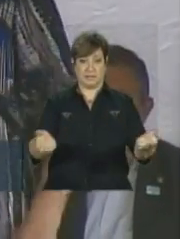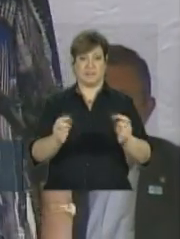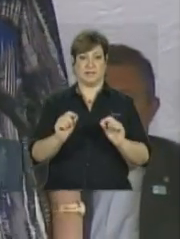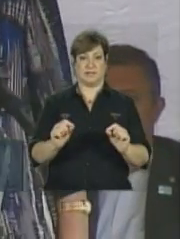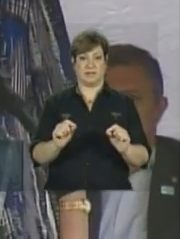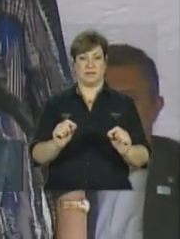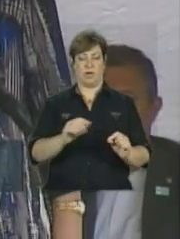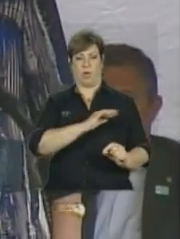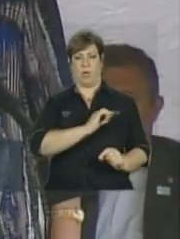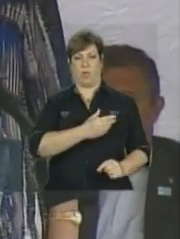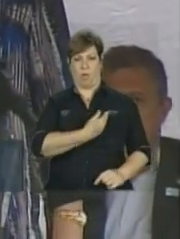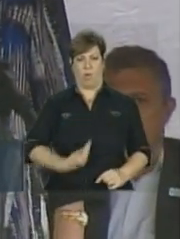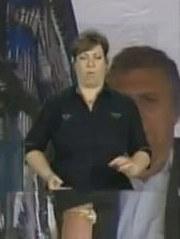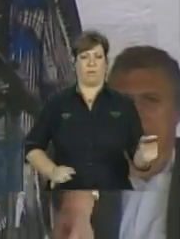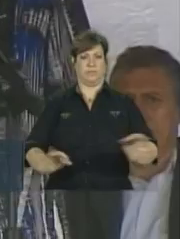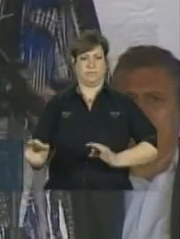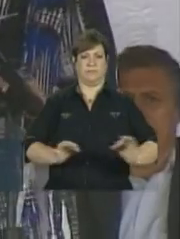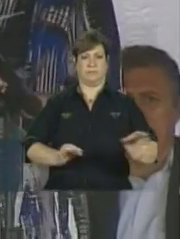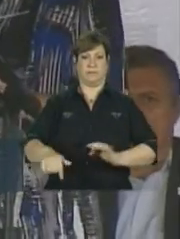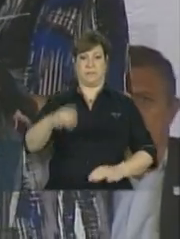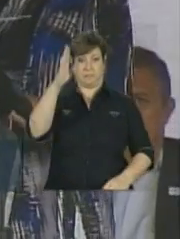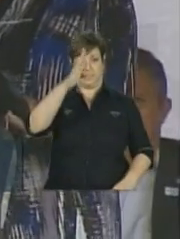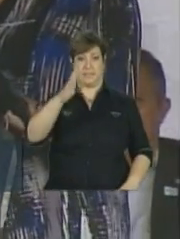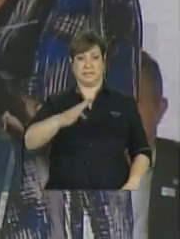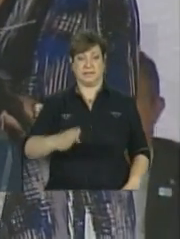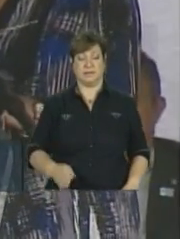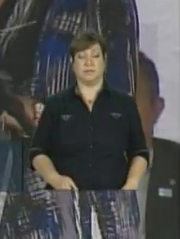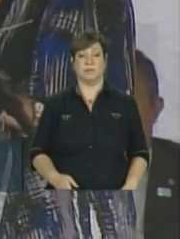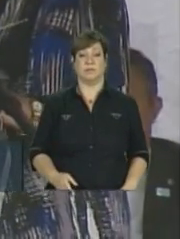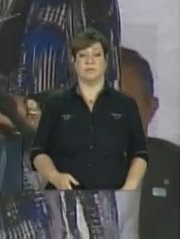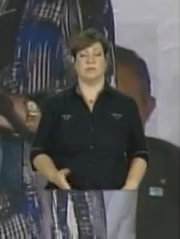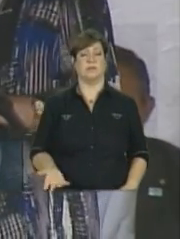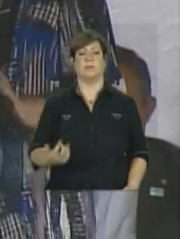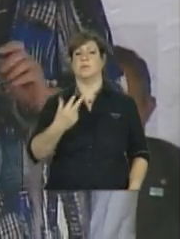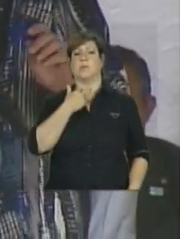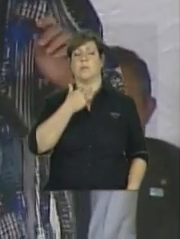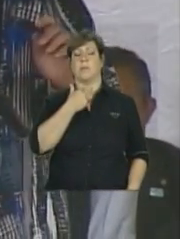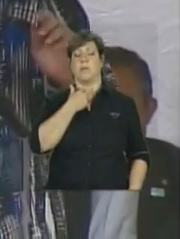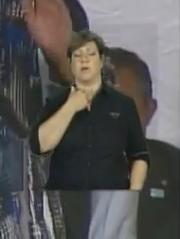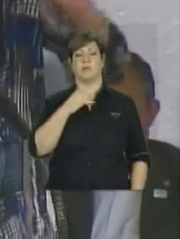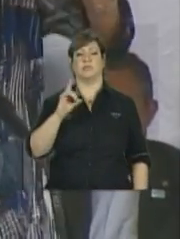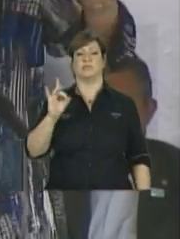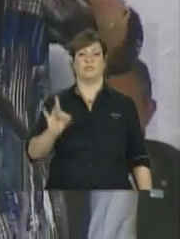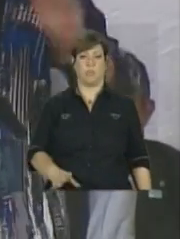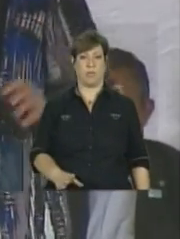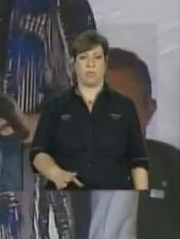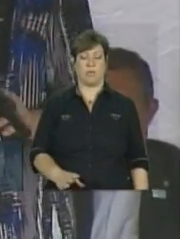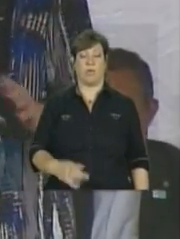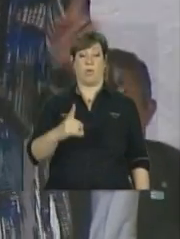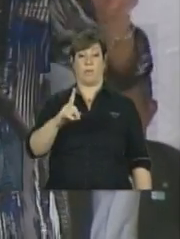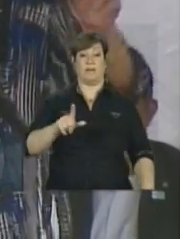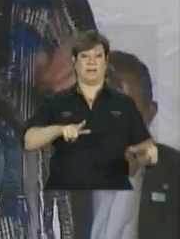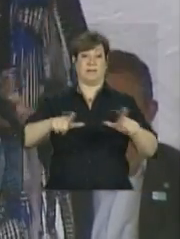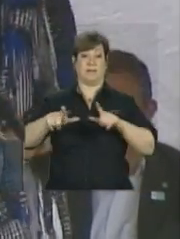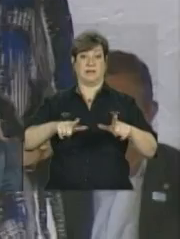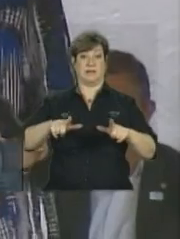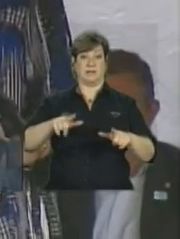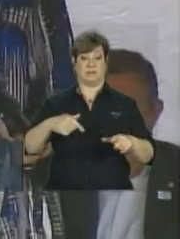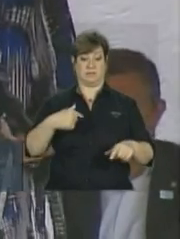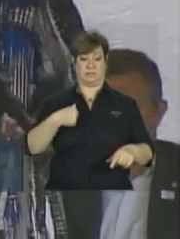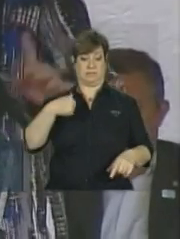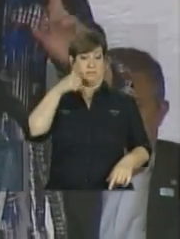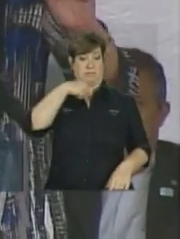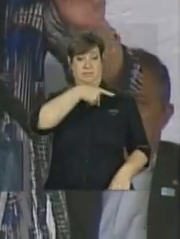que governar o Brasil não pode ser só uma tarefa da